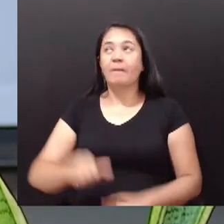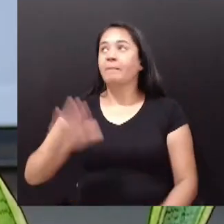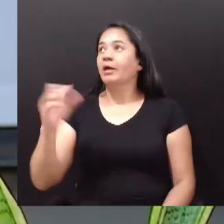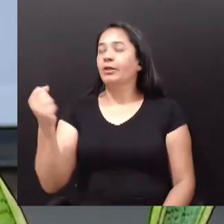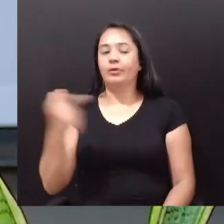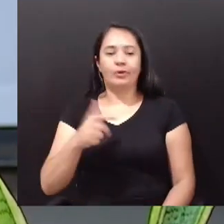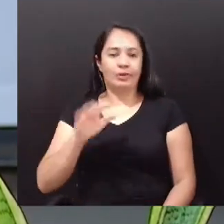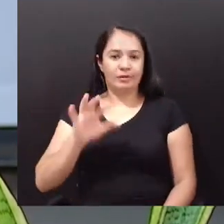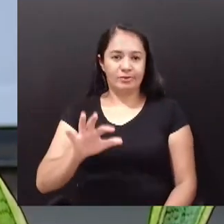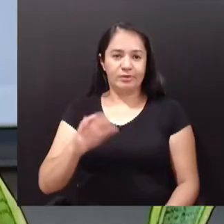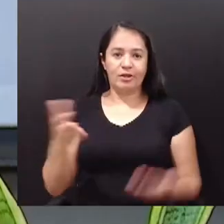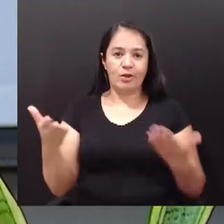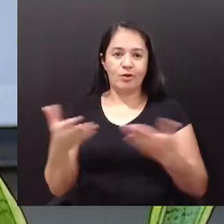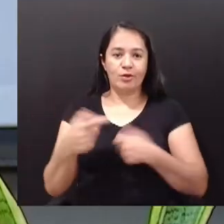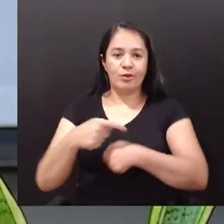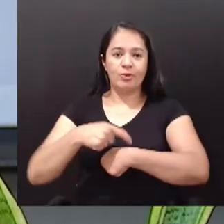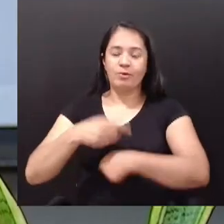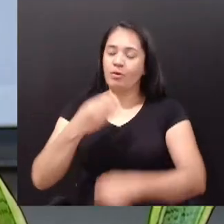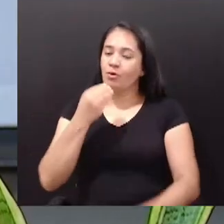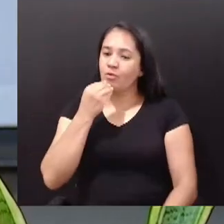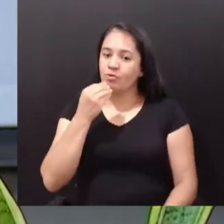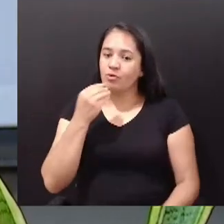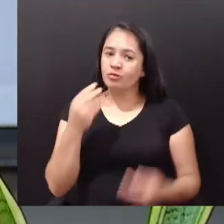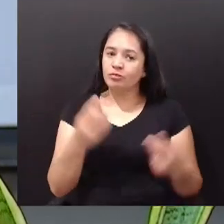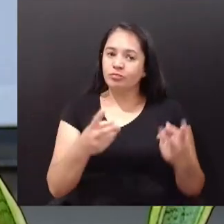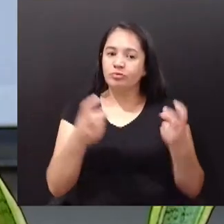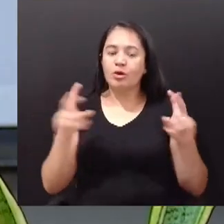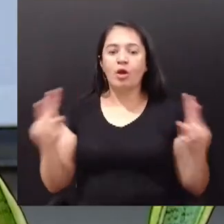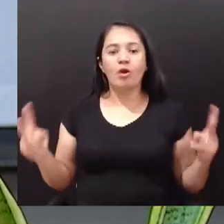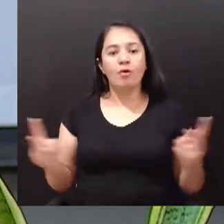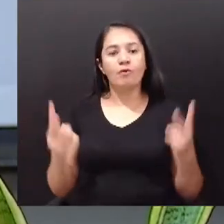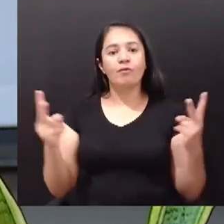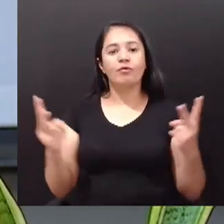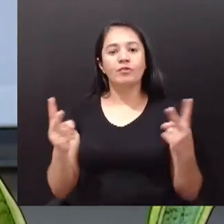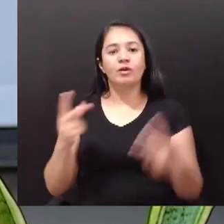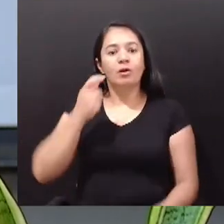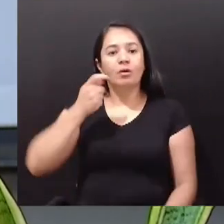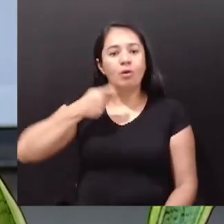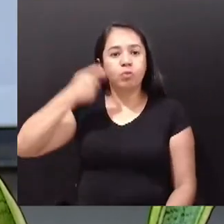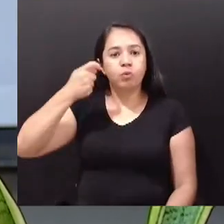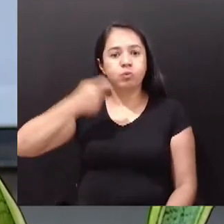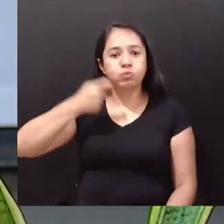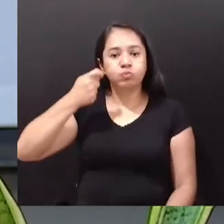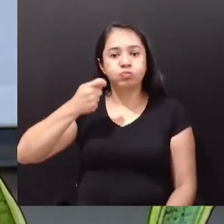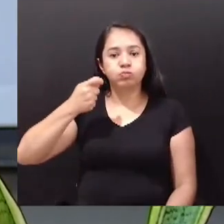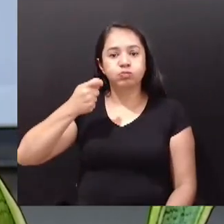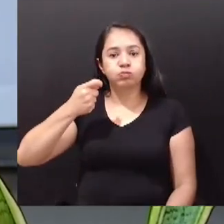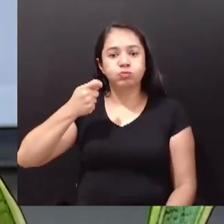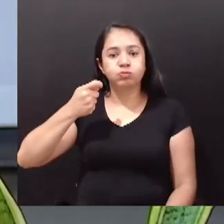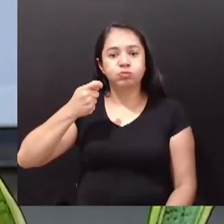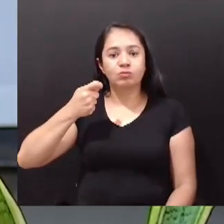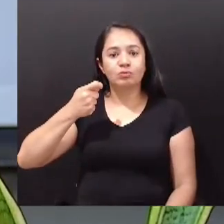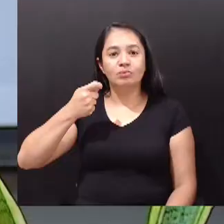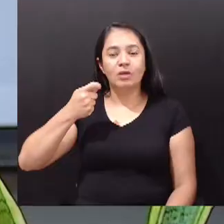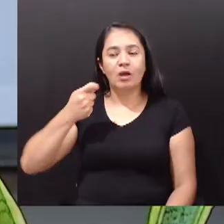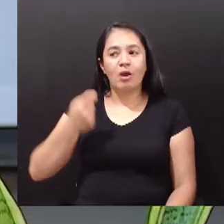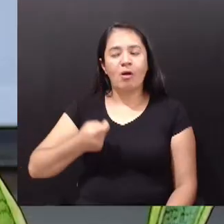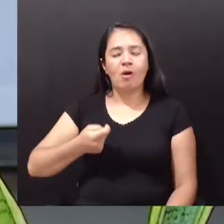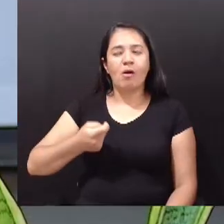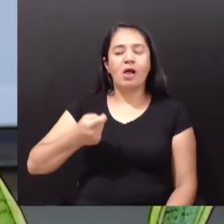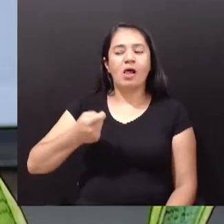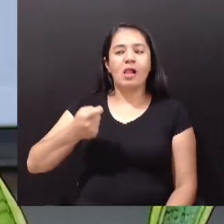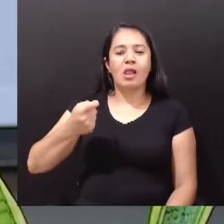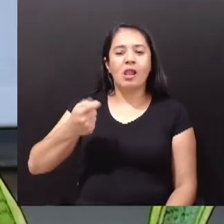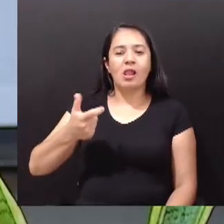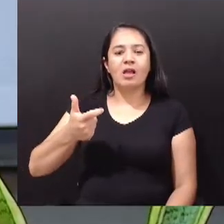tem a oportunidade de reconhecer e valorizar um ator que está saindo, está ficando, mas que está fazendo com que a cidade